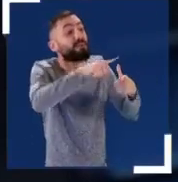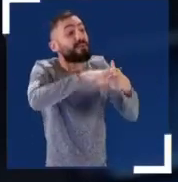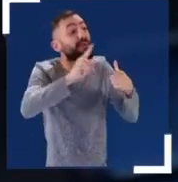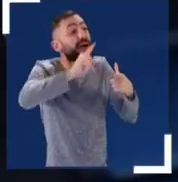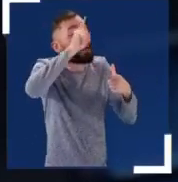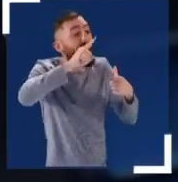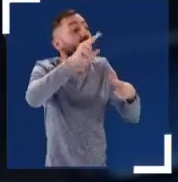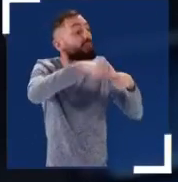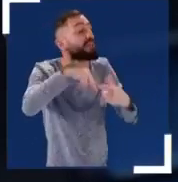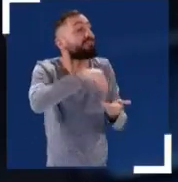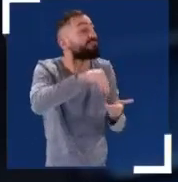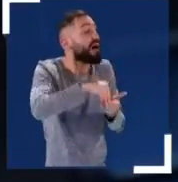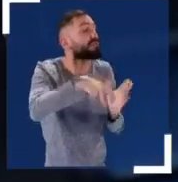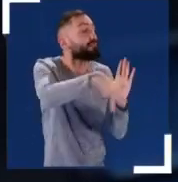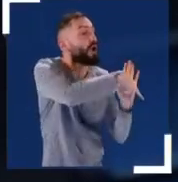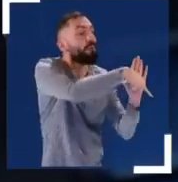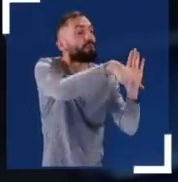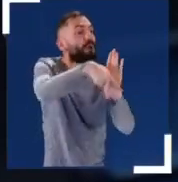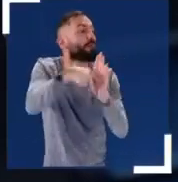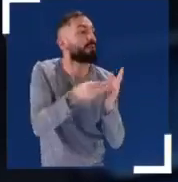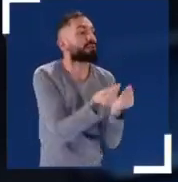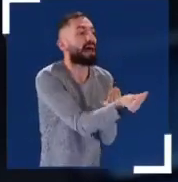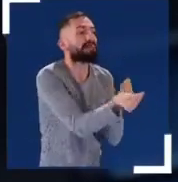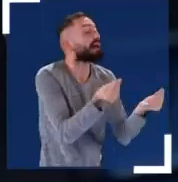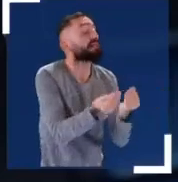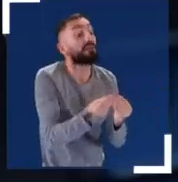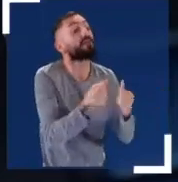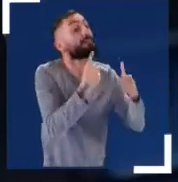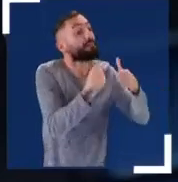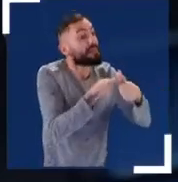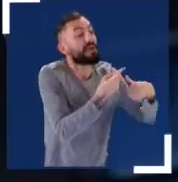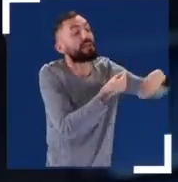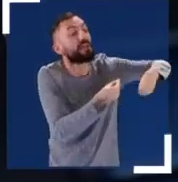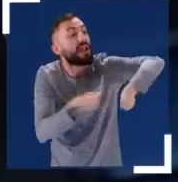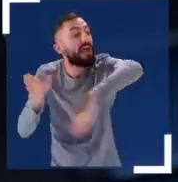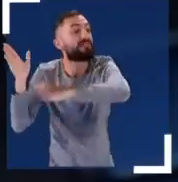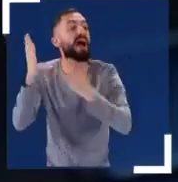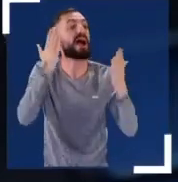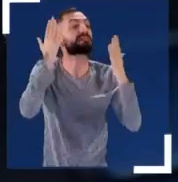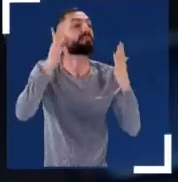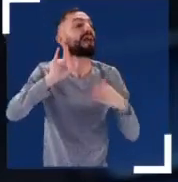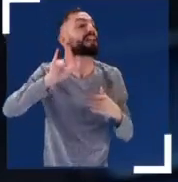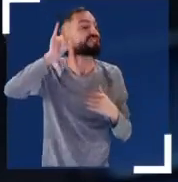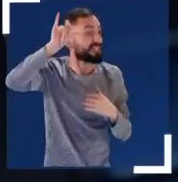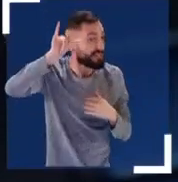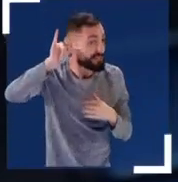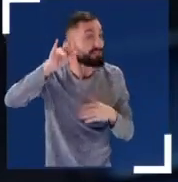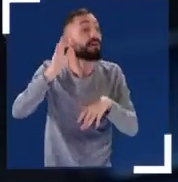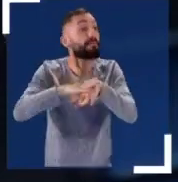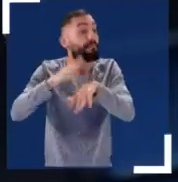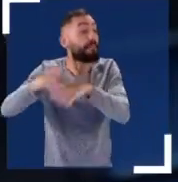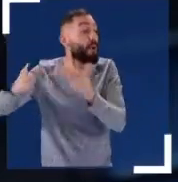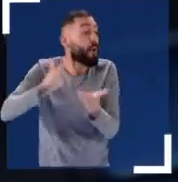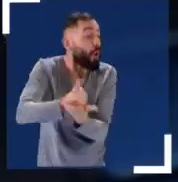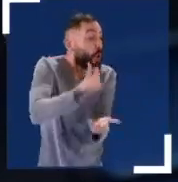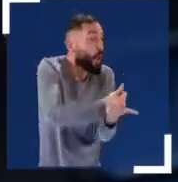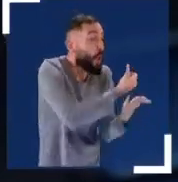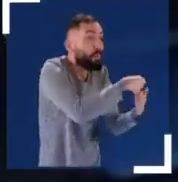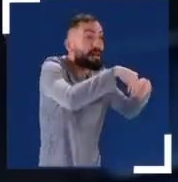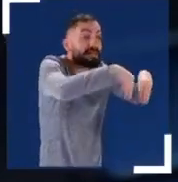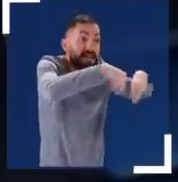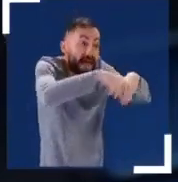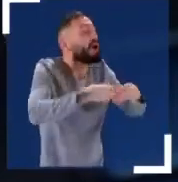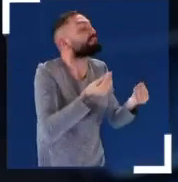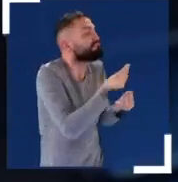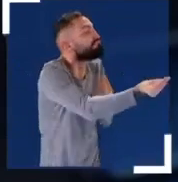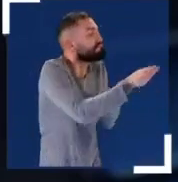questão fundiária, nós autorizamos que fosse para a Assembleia, para que eles pudessem fazer a compra das terras, zerasse aquele problema